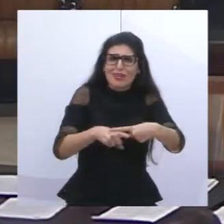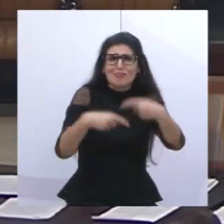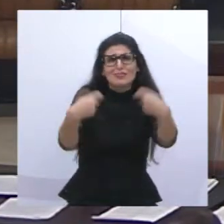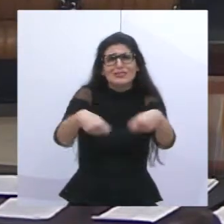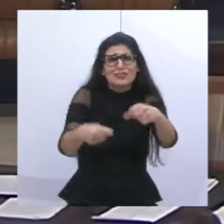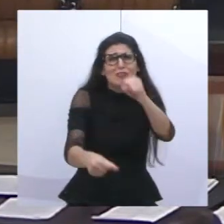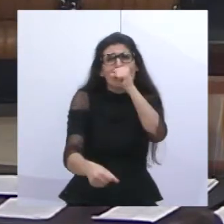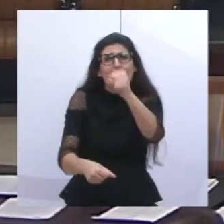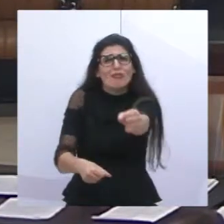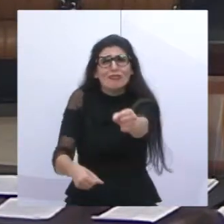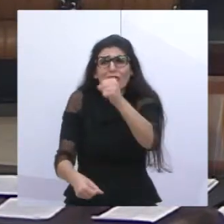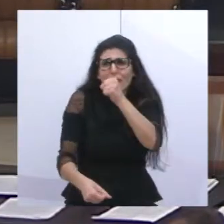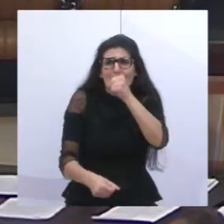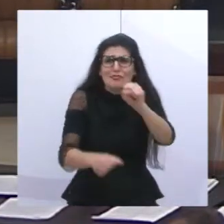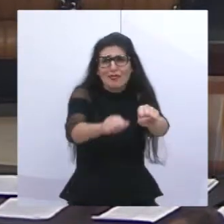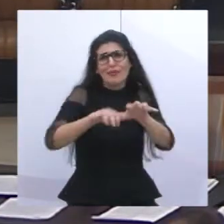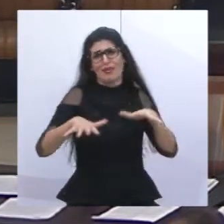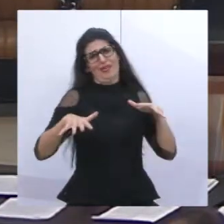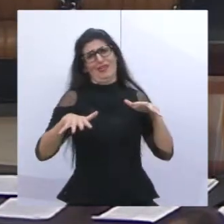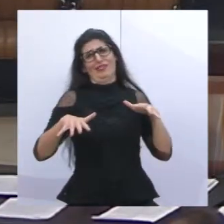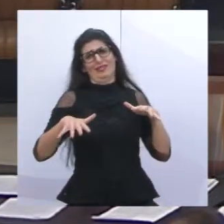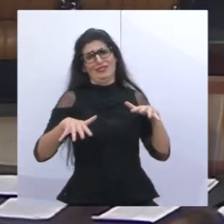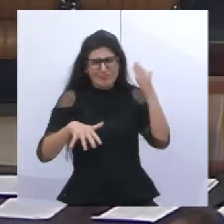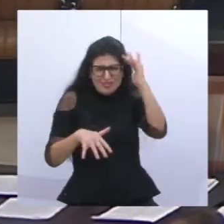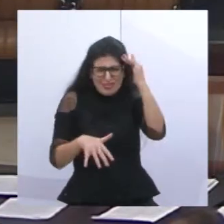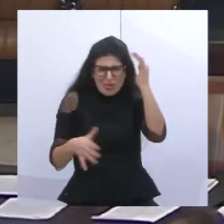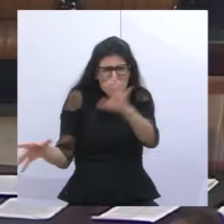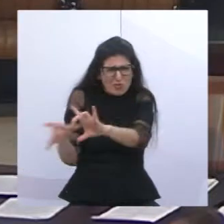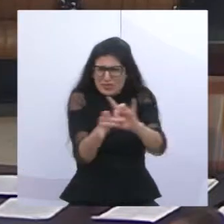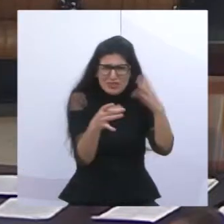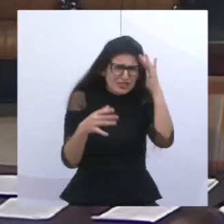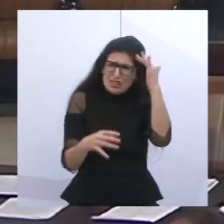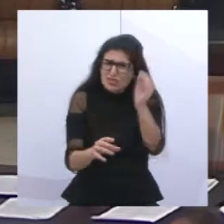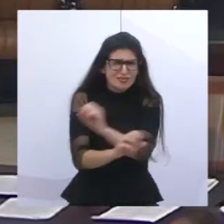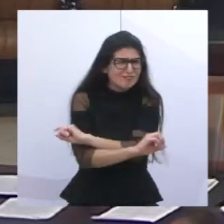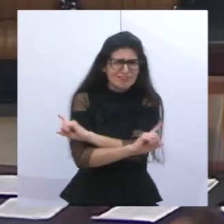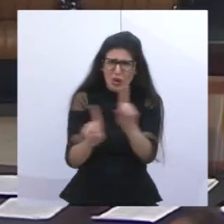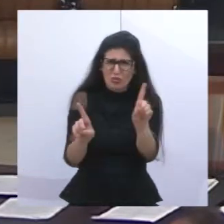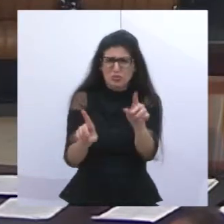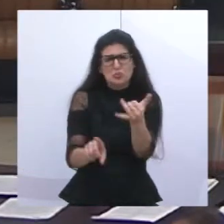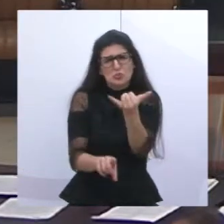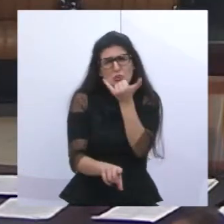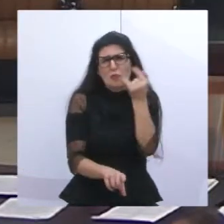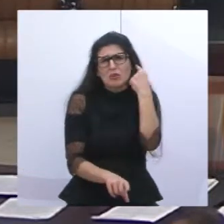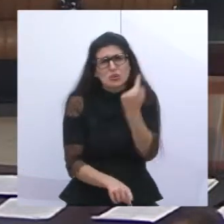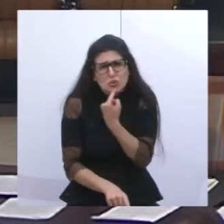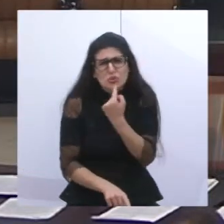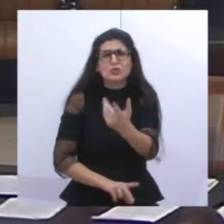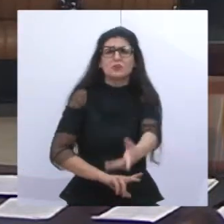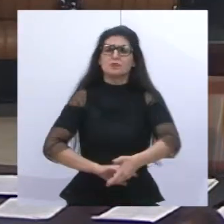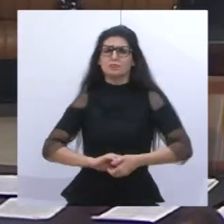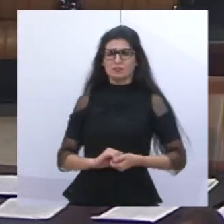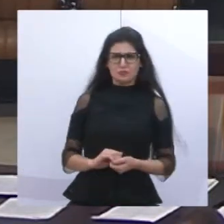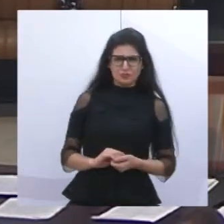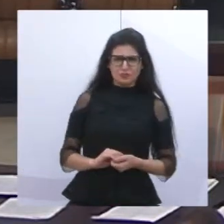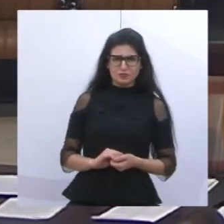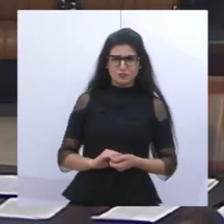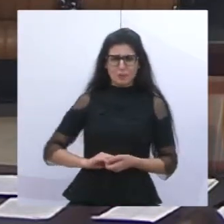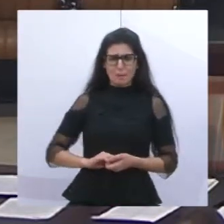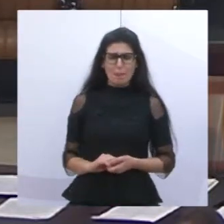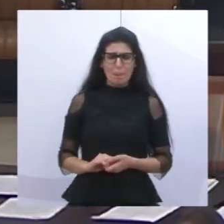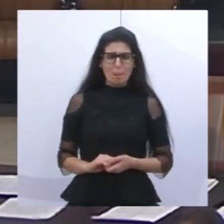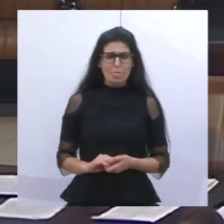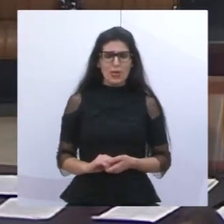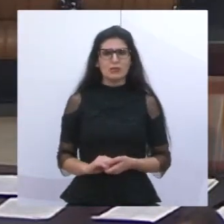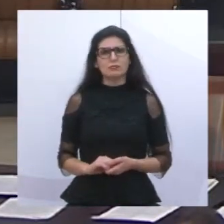houver o processo. Então, dentro do milhão, quanto que efetivamente é remédio e quanto que isso efetivamente deixaria de